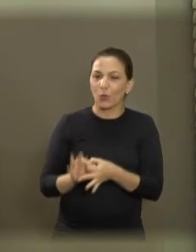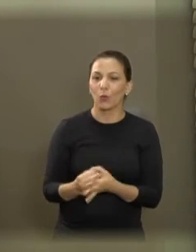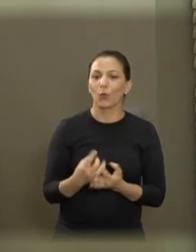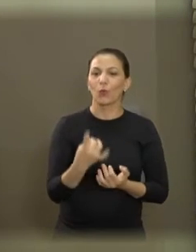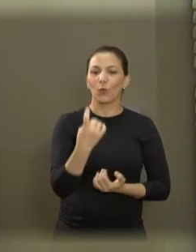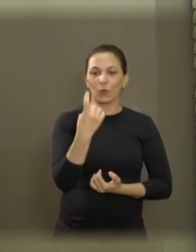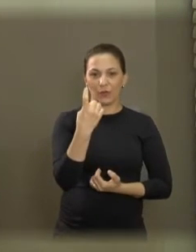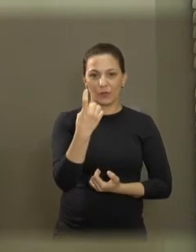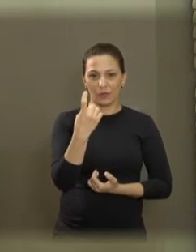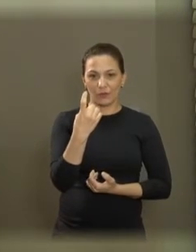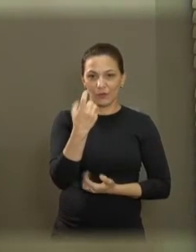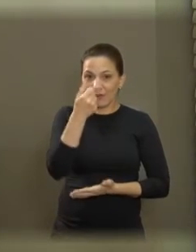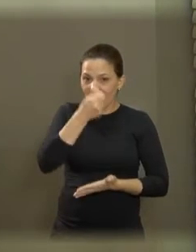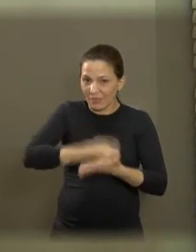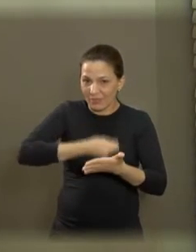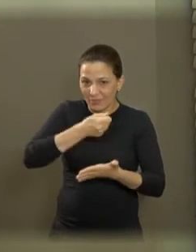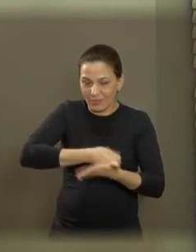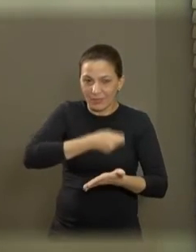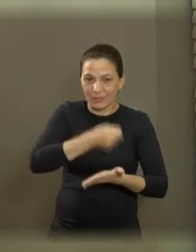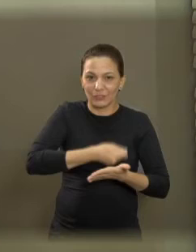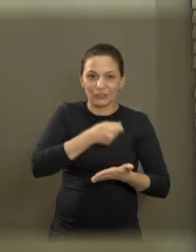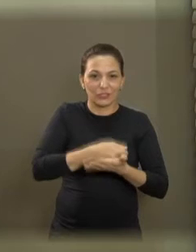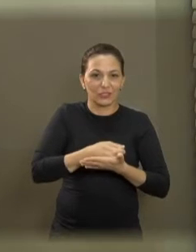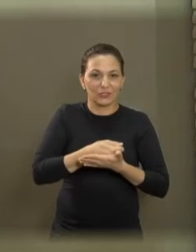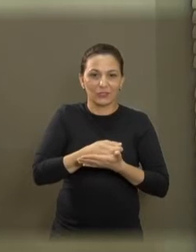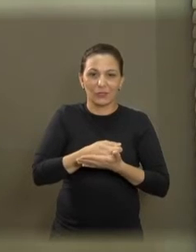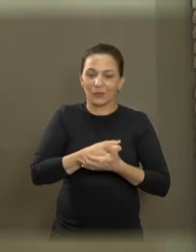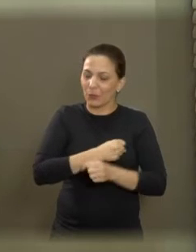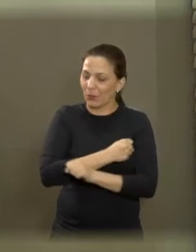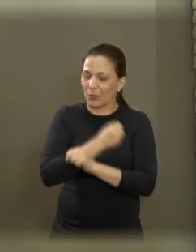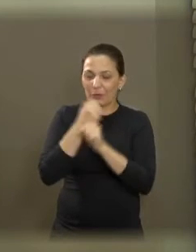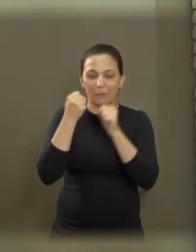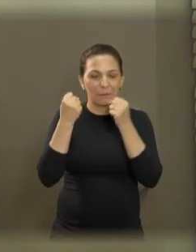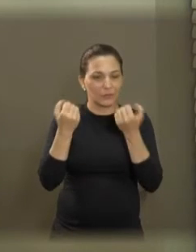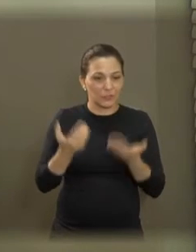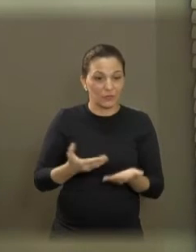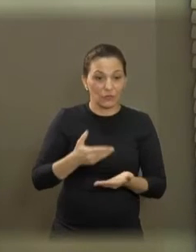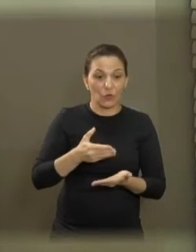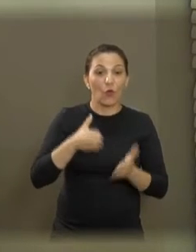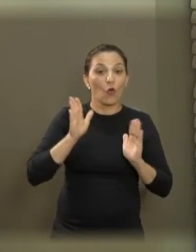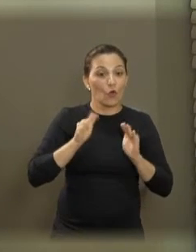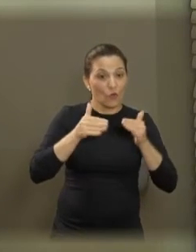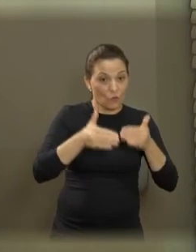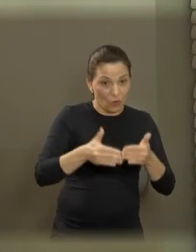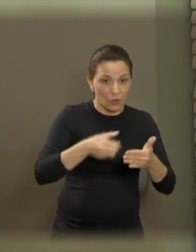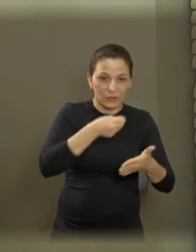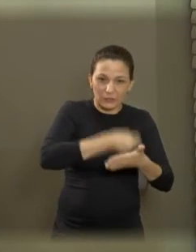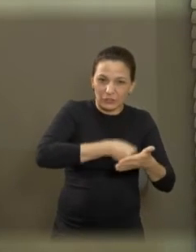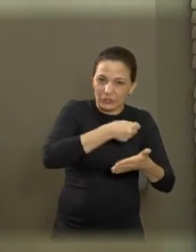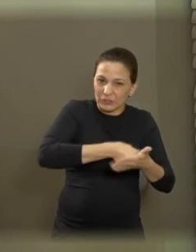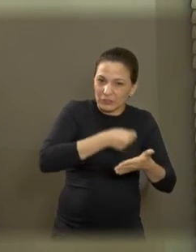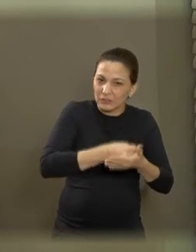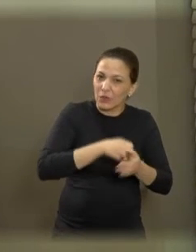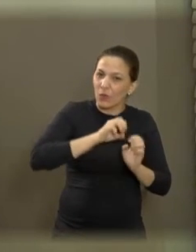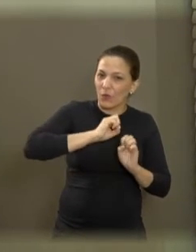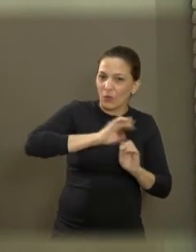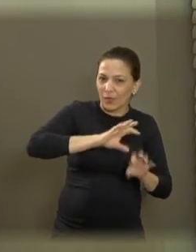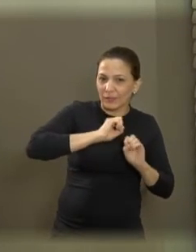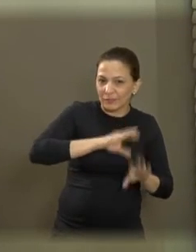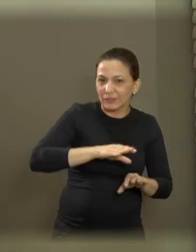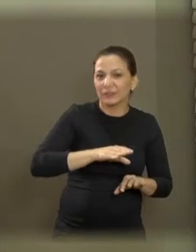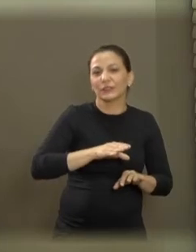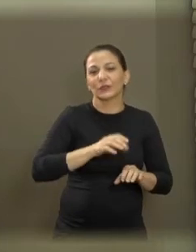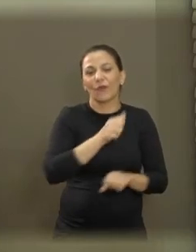Dedicação, indiscutível. A sua dedicação ao ensino, ao cuidado ao aluno, ao cuidado